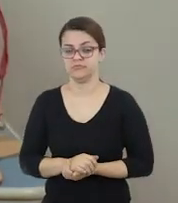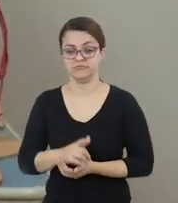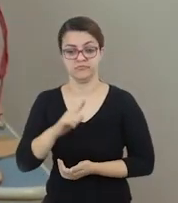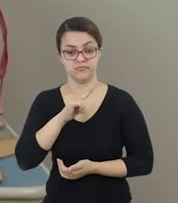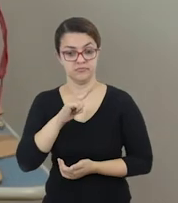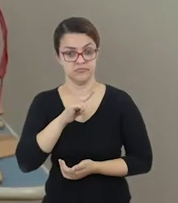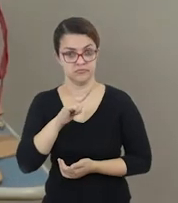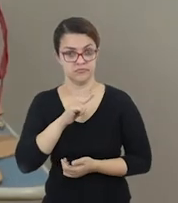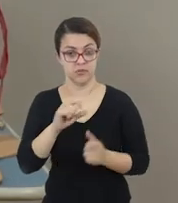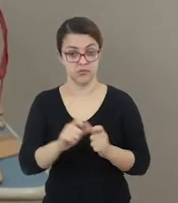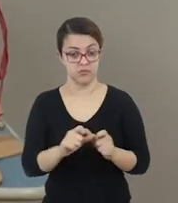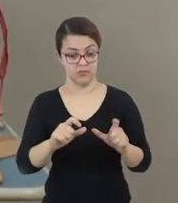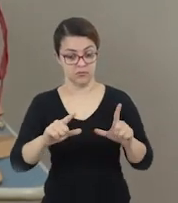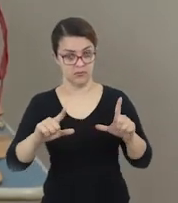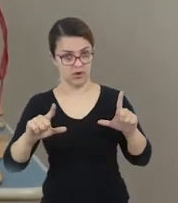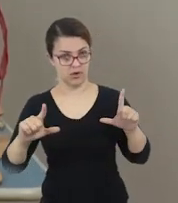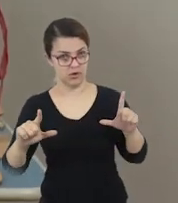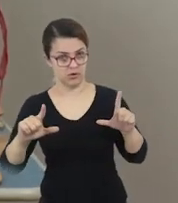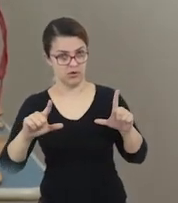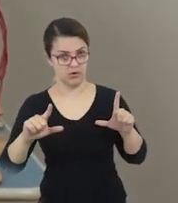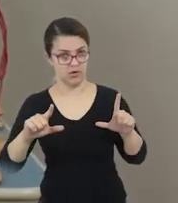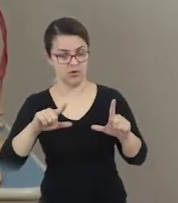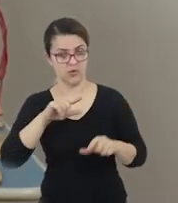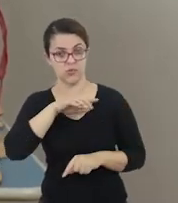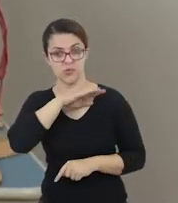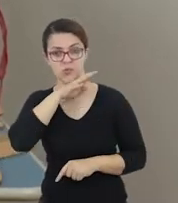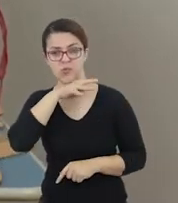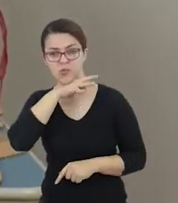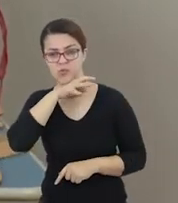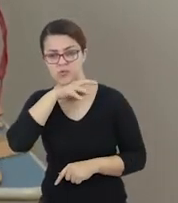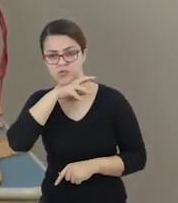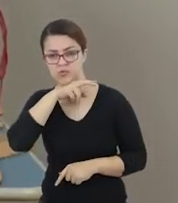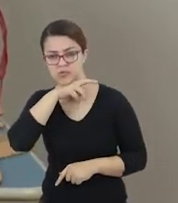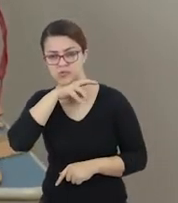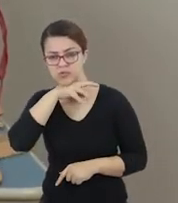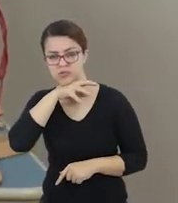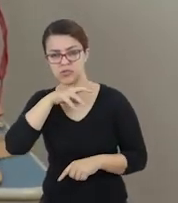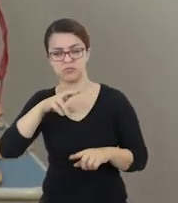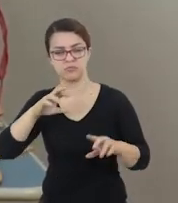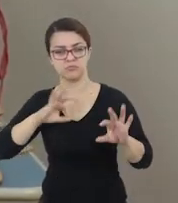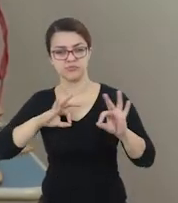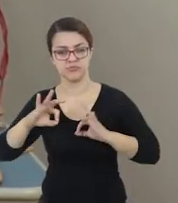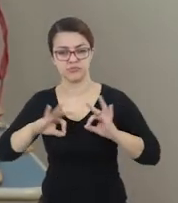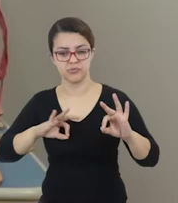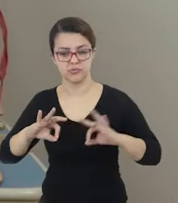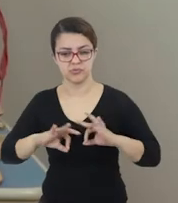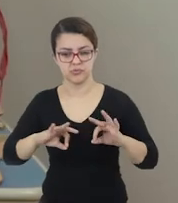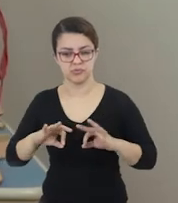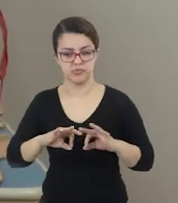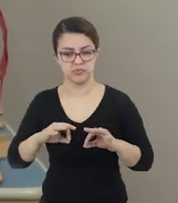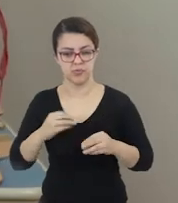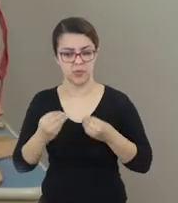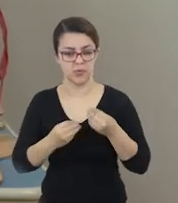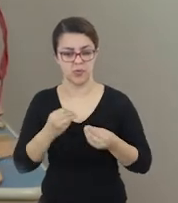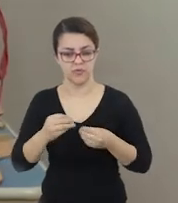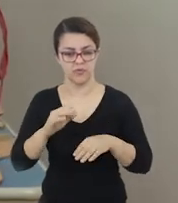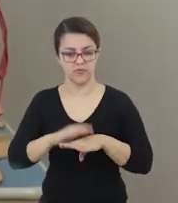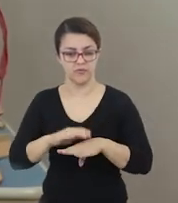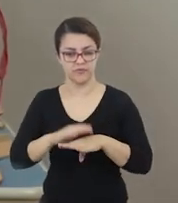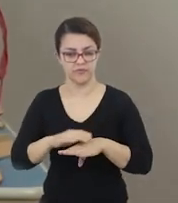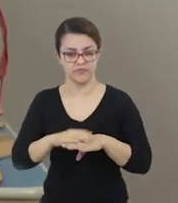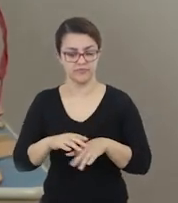uma onça pintada maior. Para vocês terem uma ideia de como que ela pode ser feita, né? Olha só, com papelão